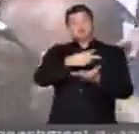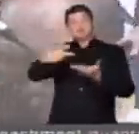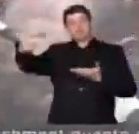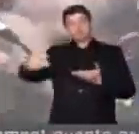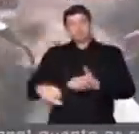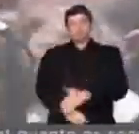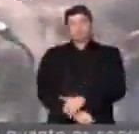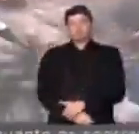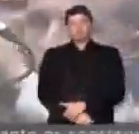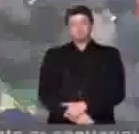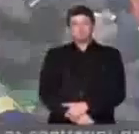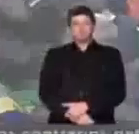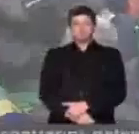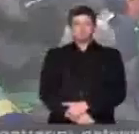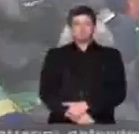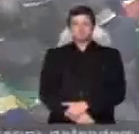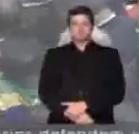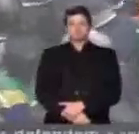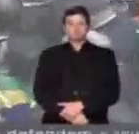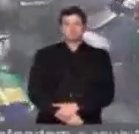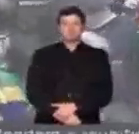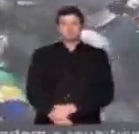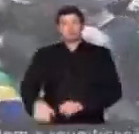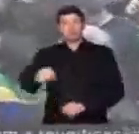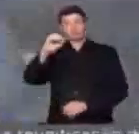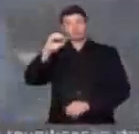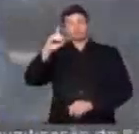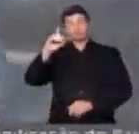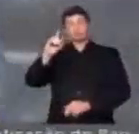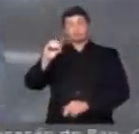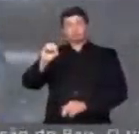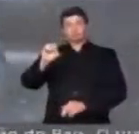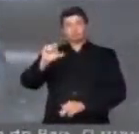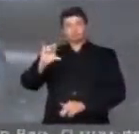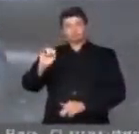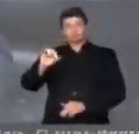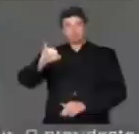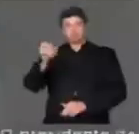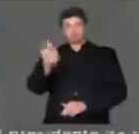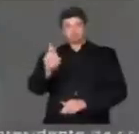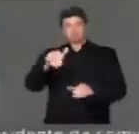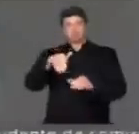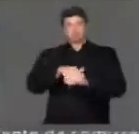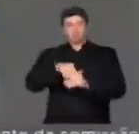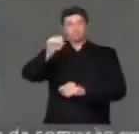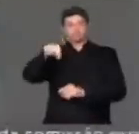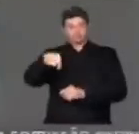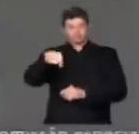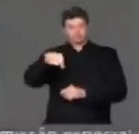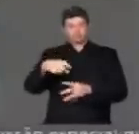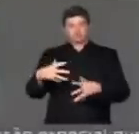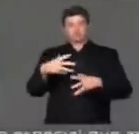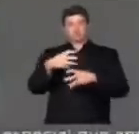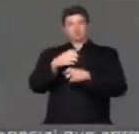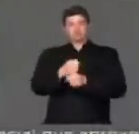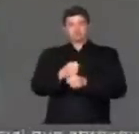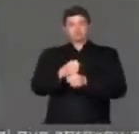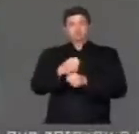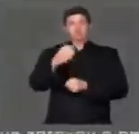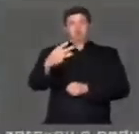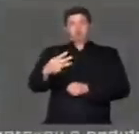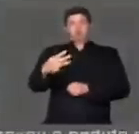presidenta Dilma. O Dorico Júnior votou sim do PV da Bahia,